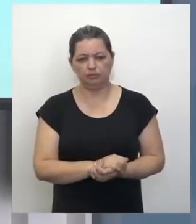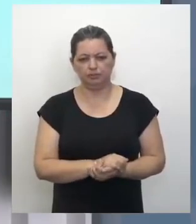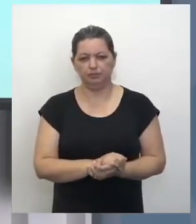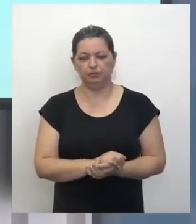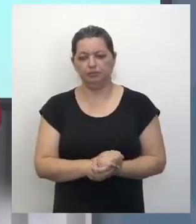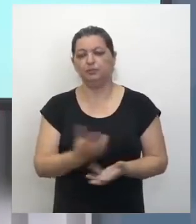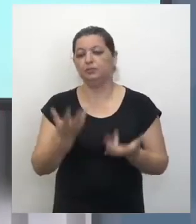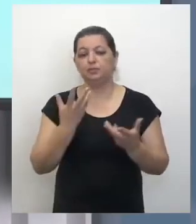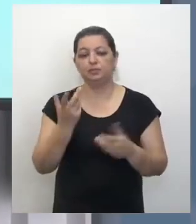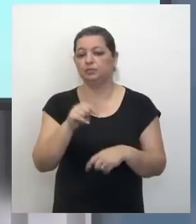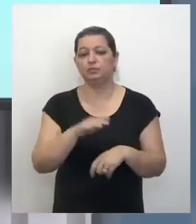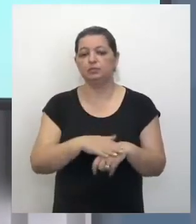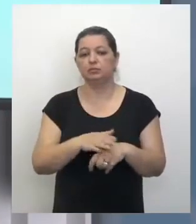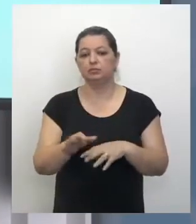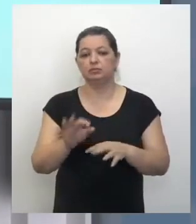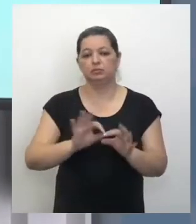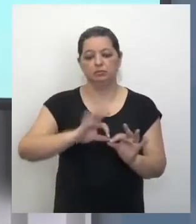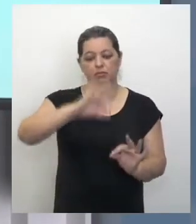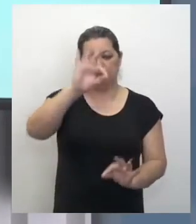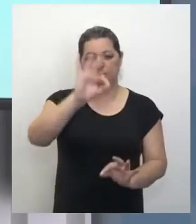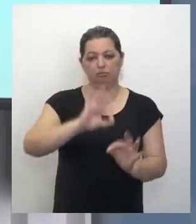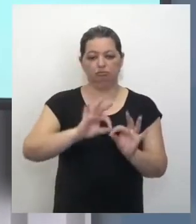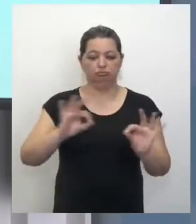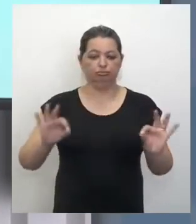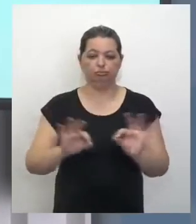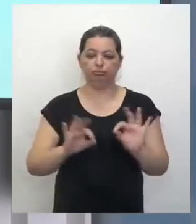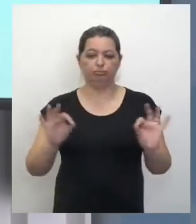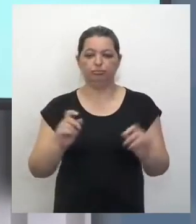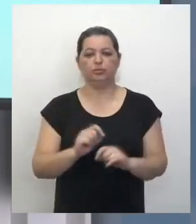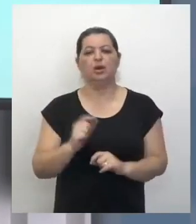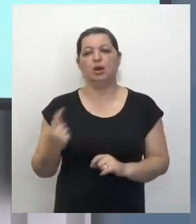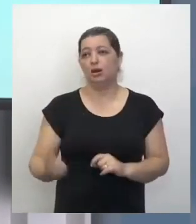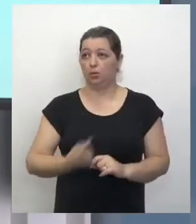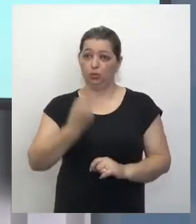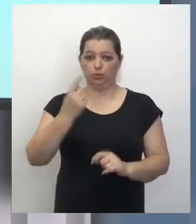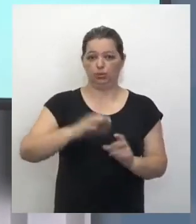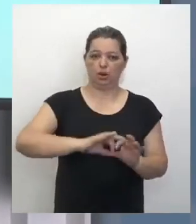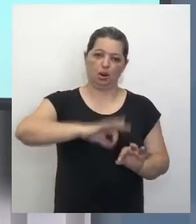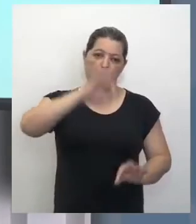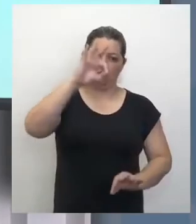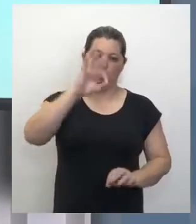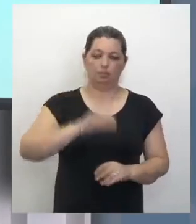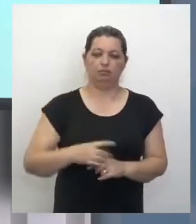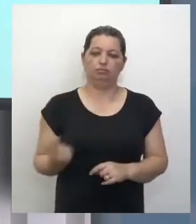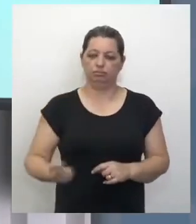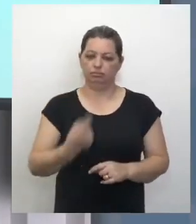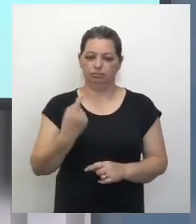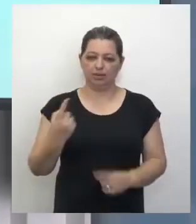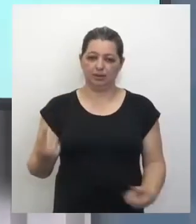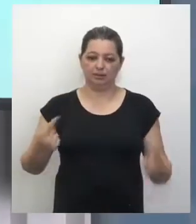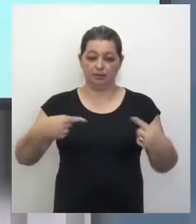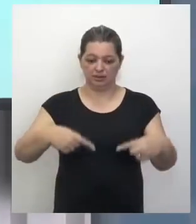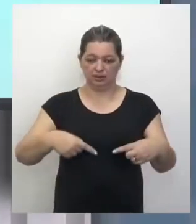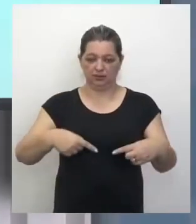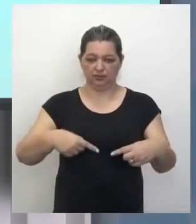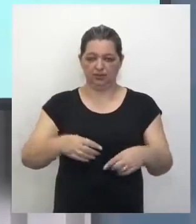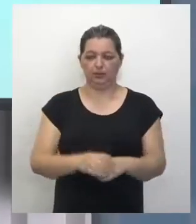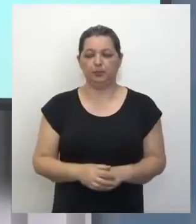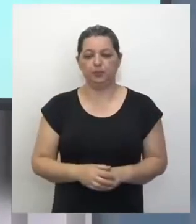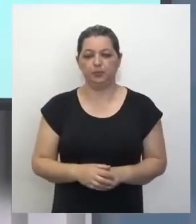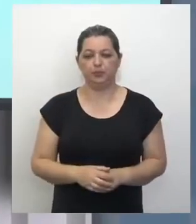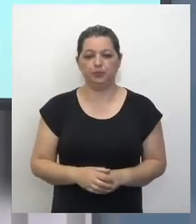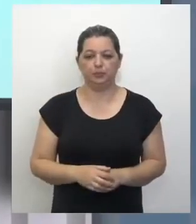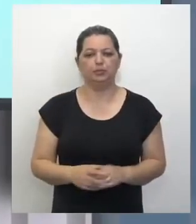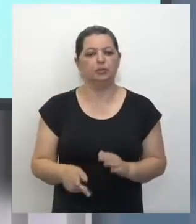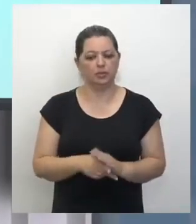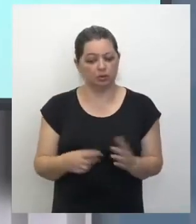você medisse aí, né, calculasse, na verdade, a altura da minha maior pirâmide. E aí ele foi desafiado. Então, este desafio, né,